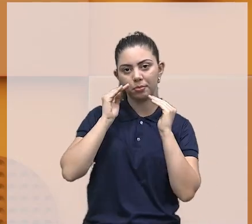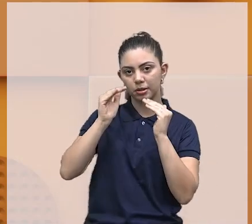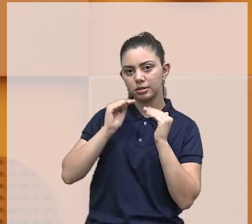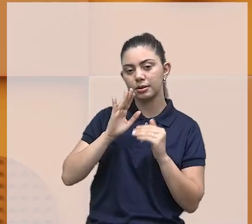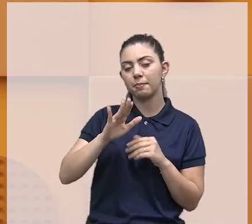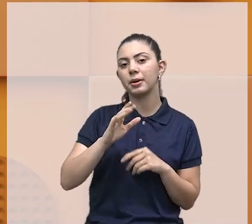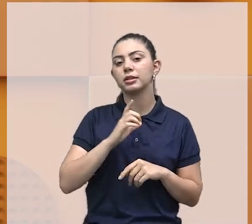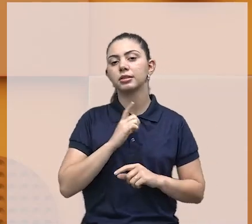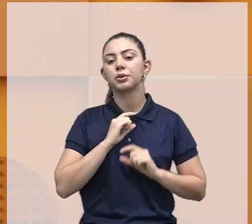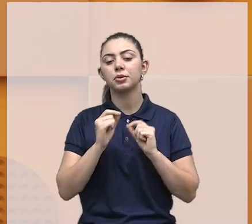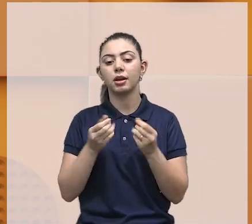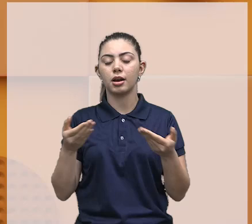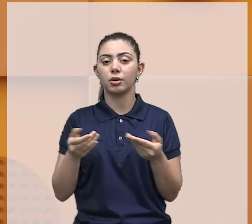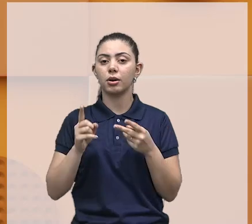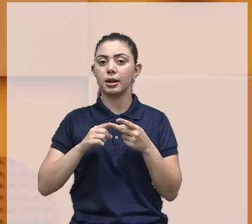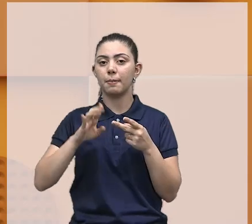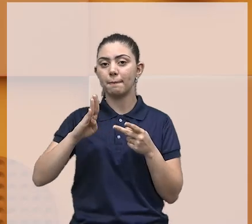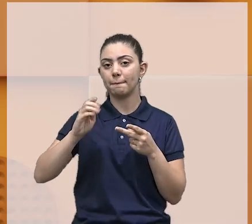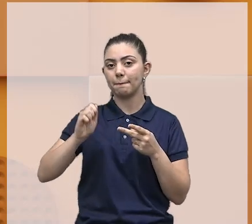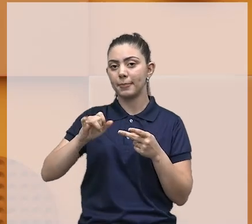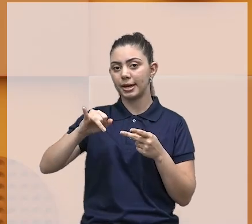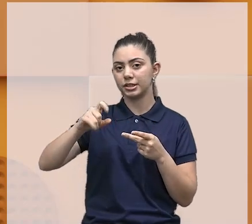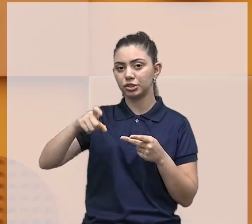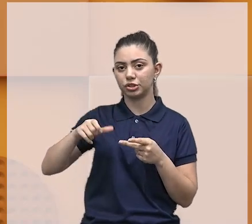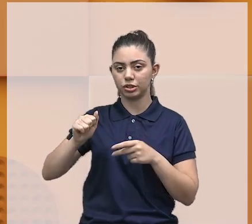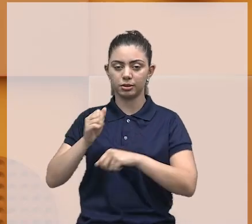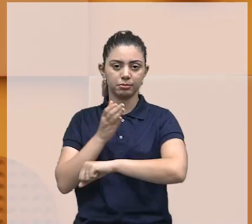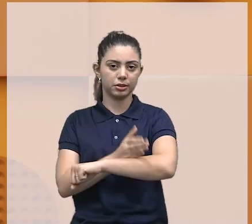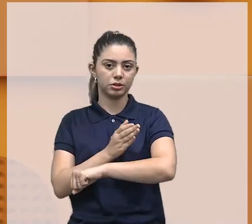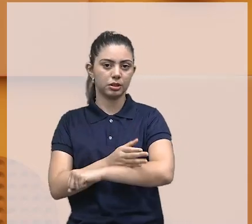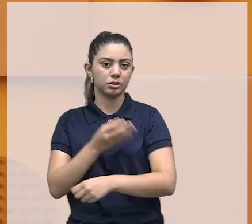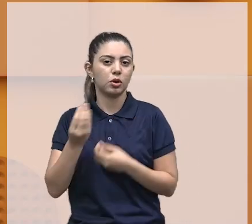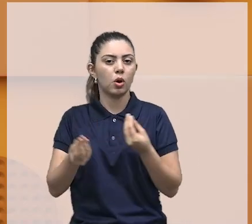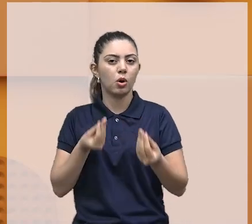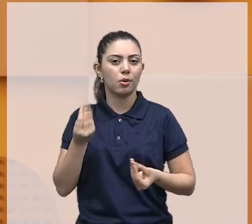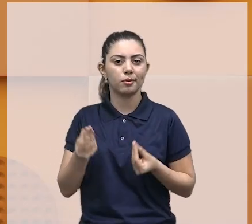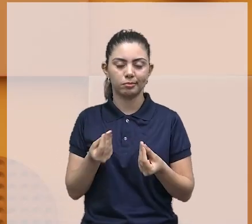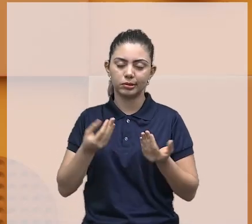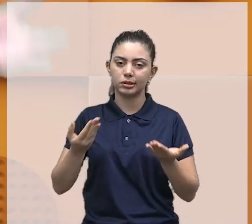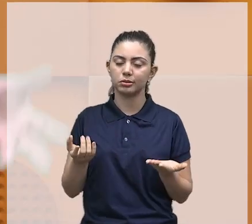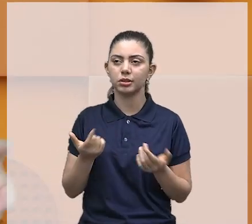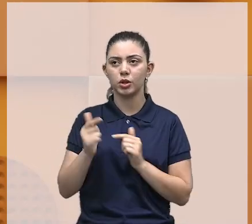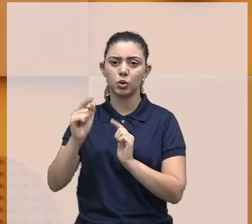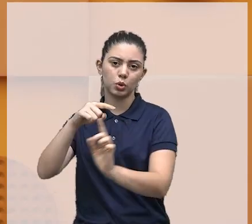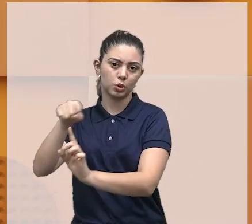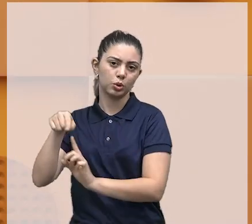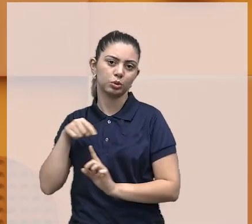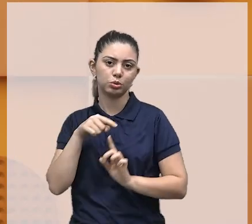a gente vai, então, para essa Baixa Idade Média, nós vamos ver, então, né, outros títulos